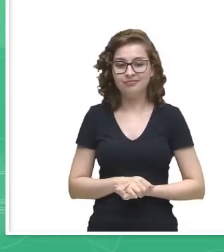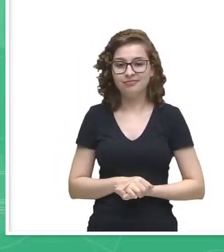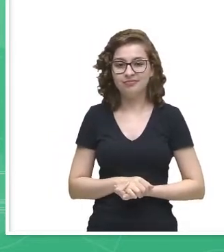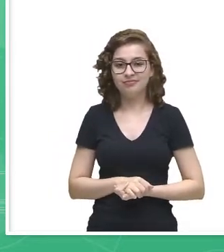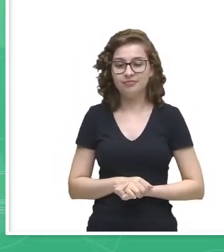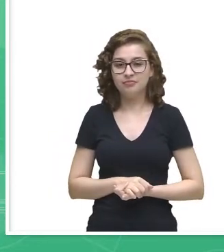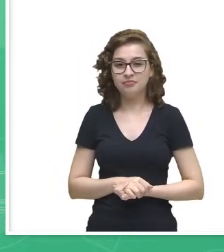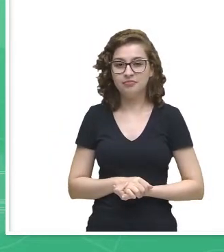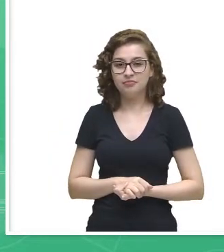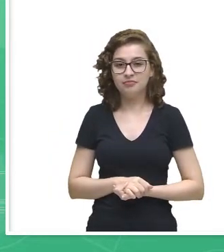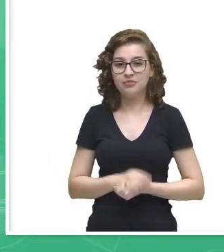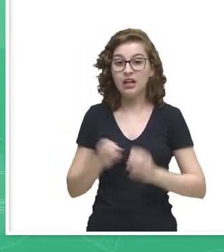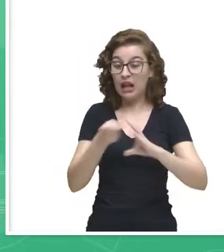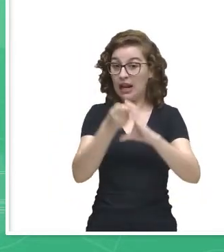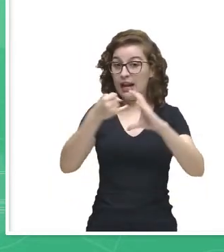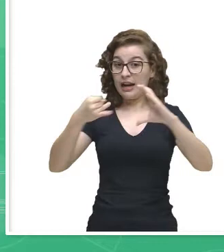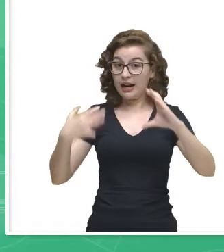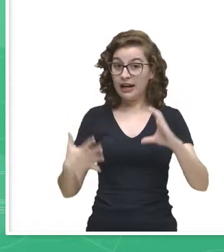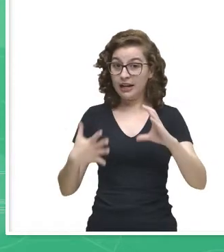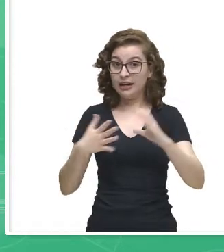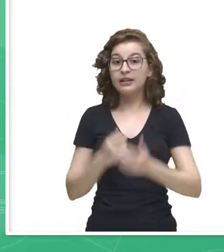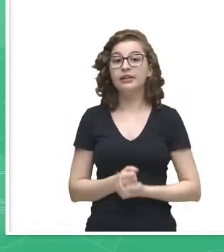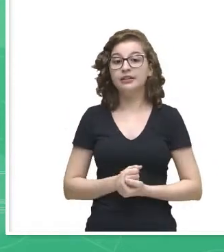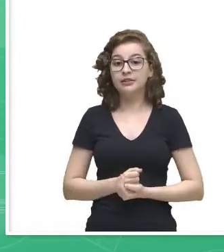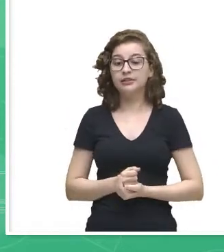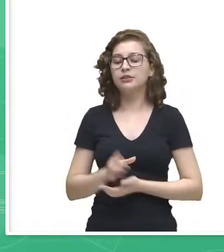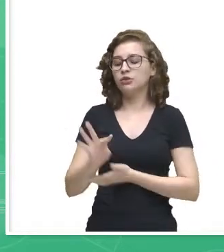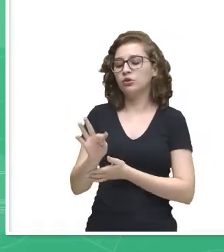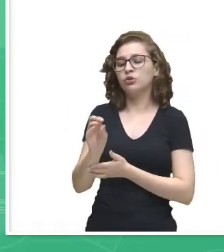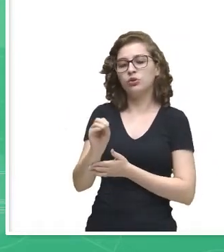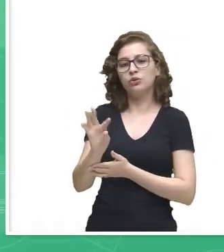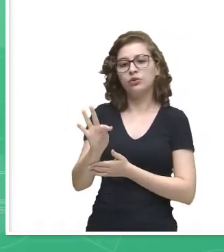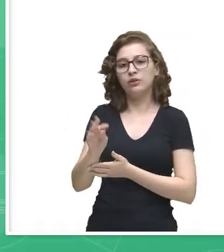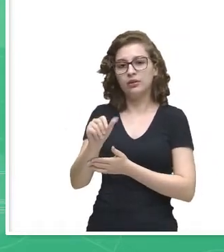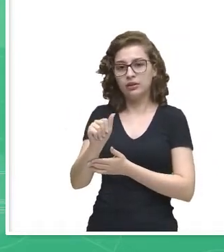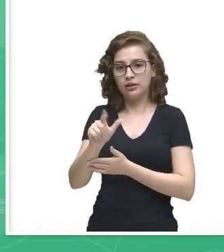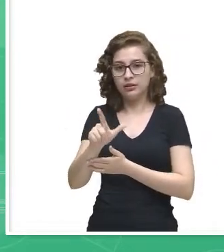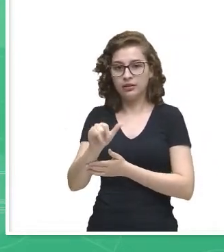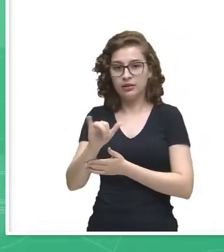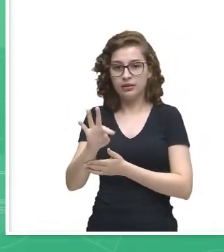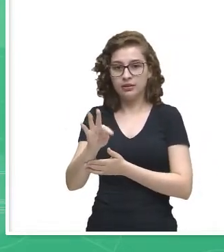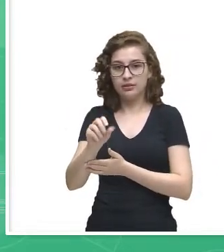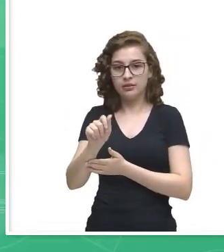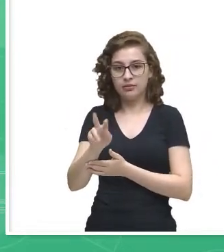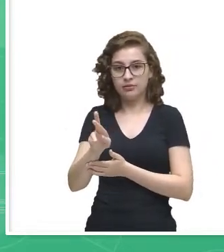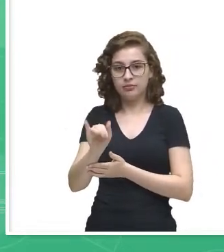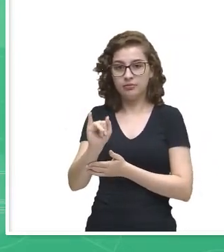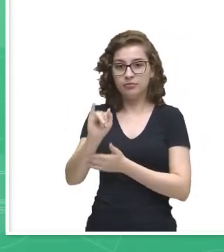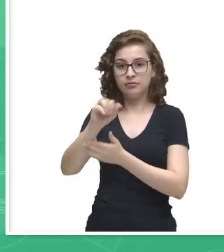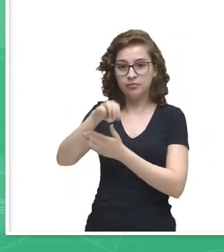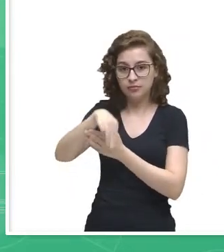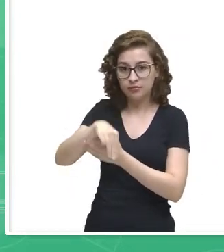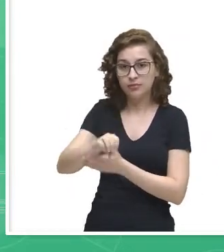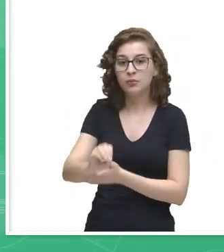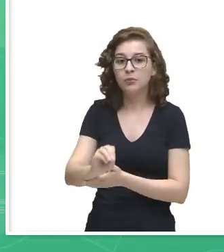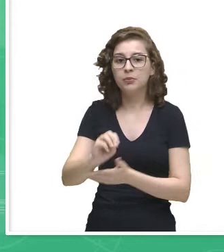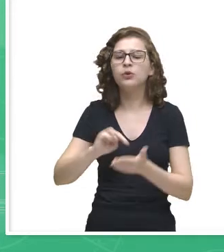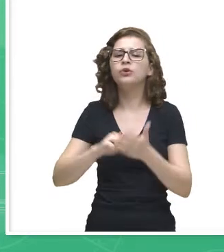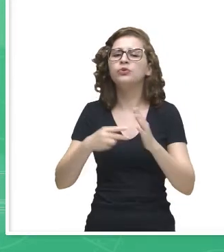aqui características desse totalitarismo. A gente tem um governo